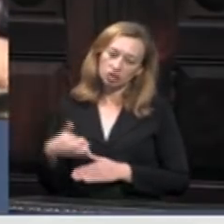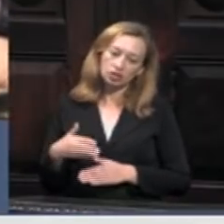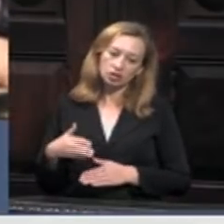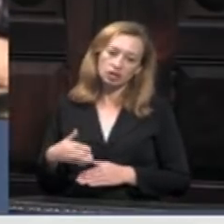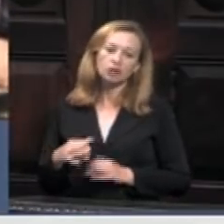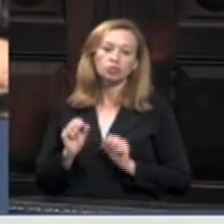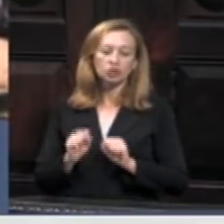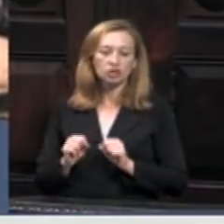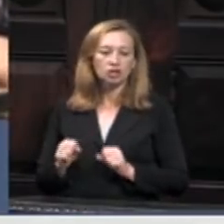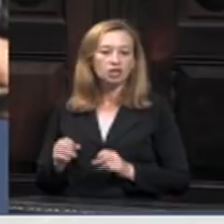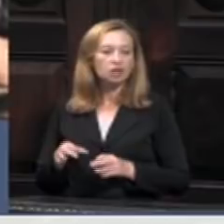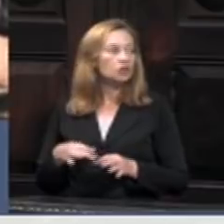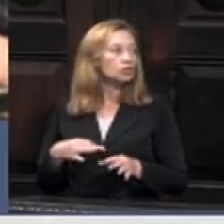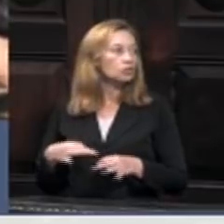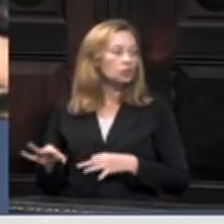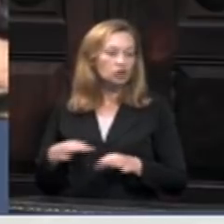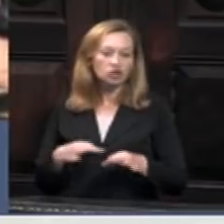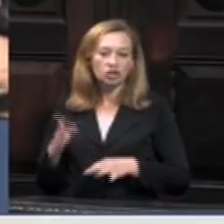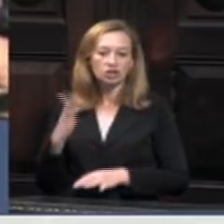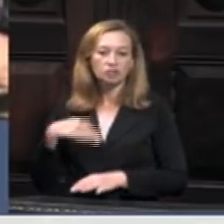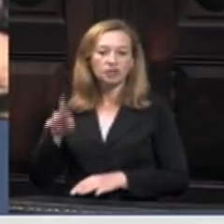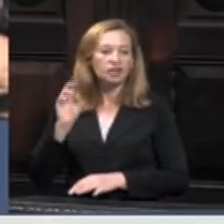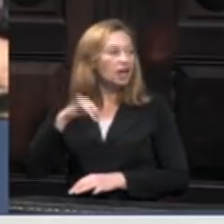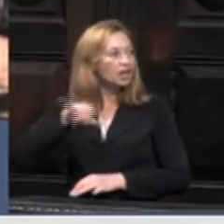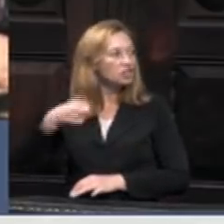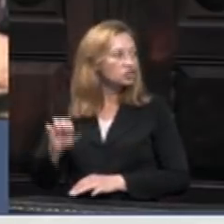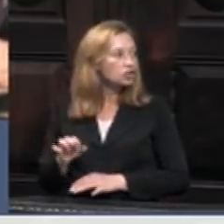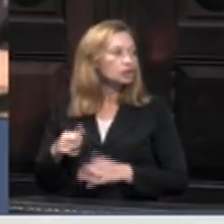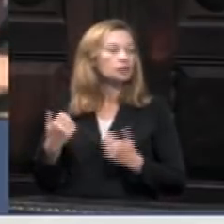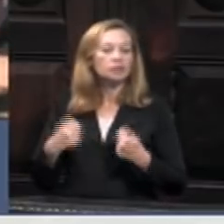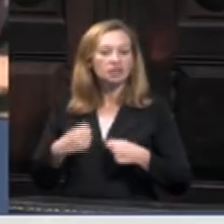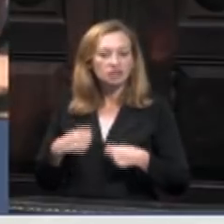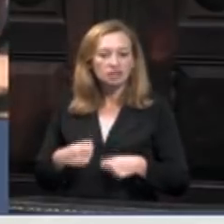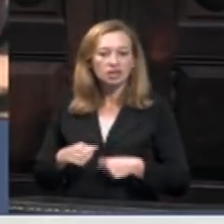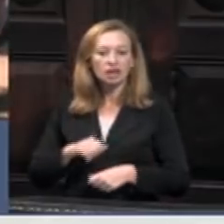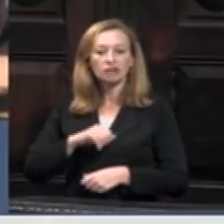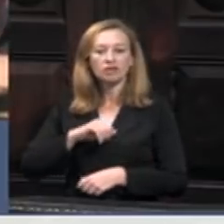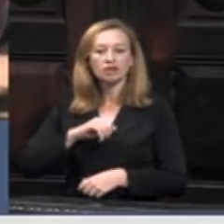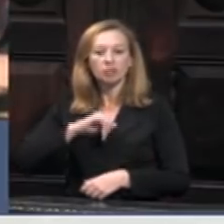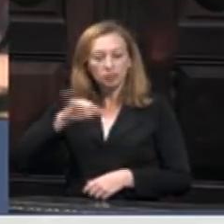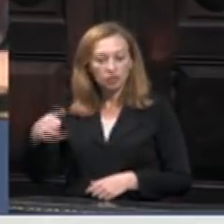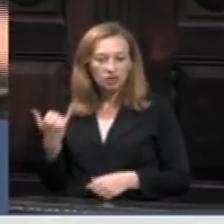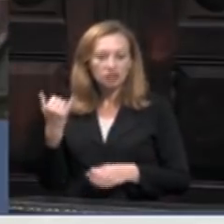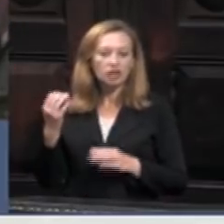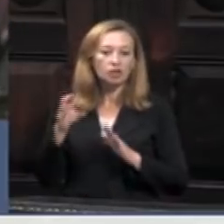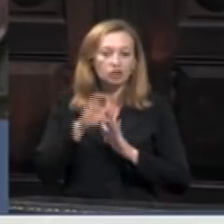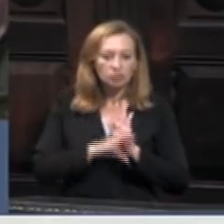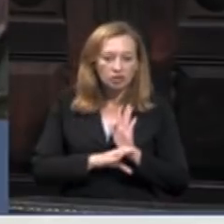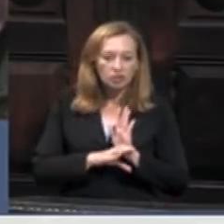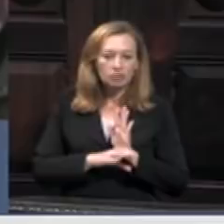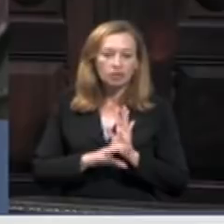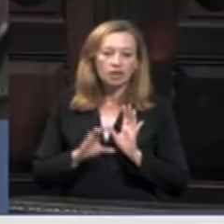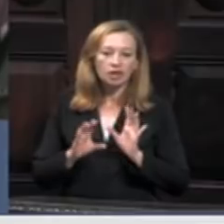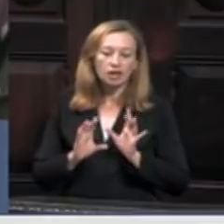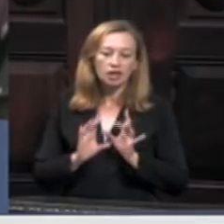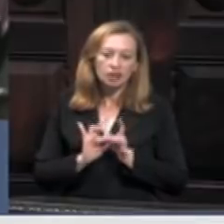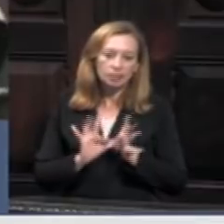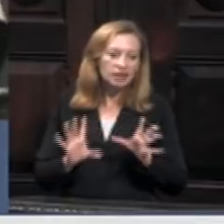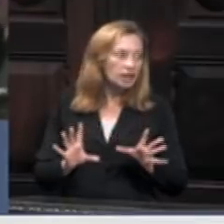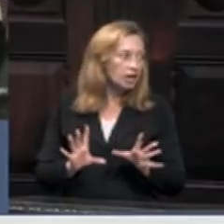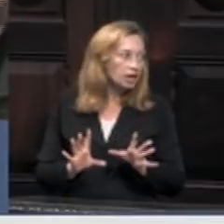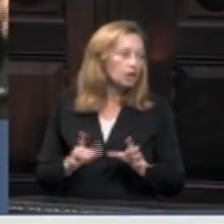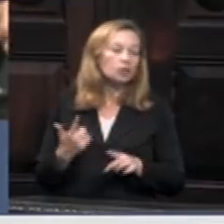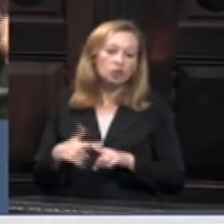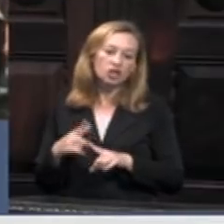trazer o projeto do Provi Banerj, mas a gente teria que aproveitar uma emenda para fazer ele autorizativo. Porque tem